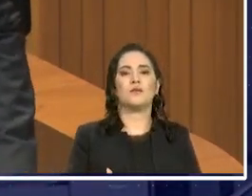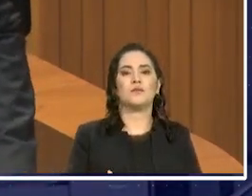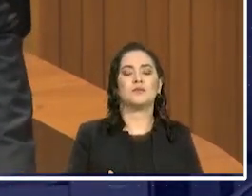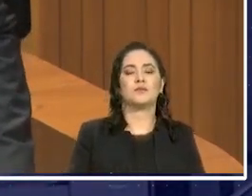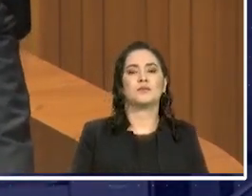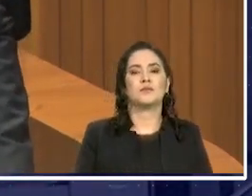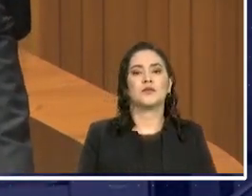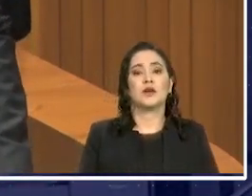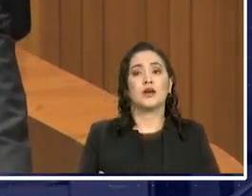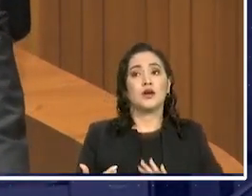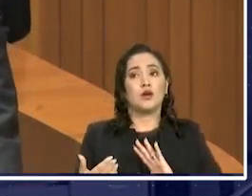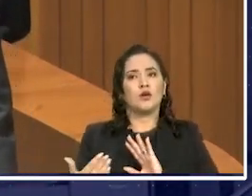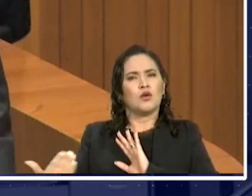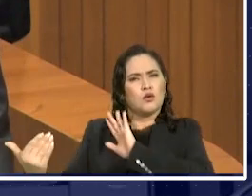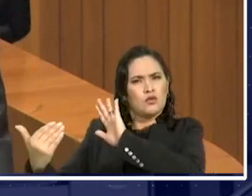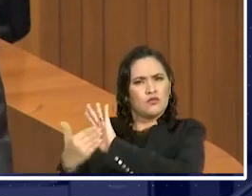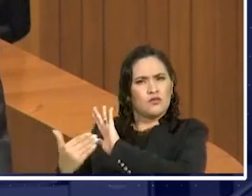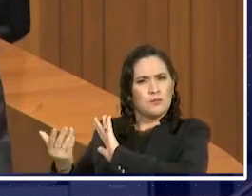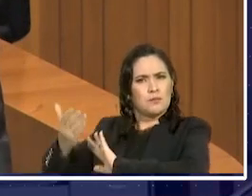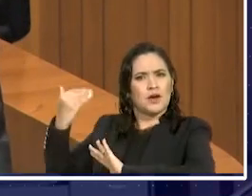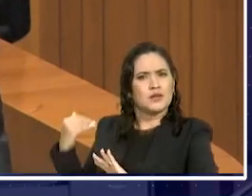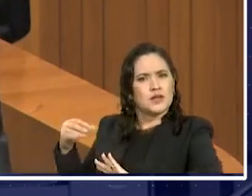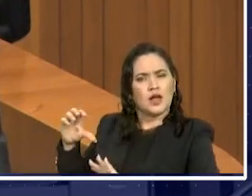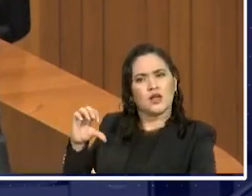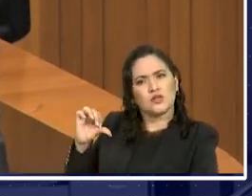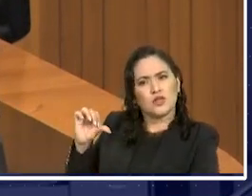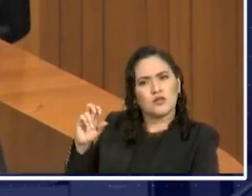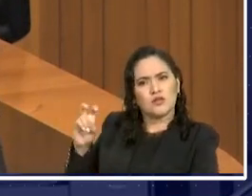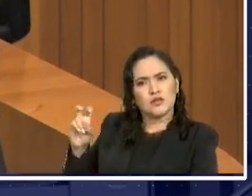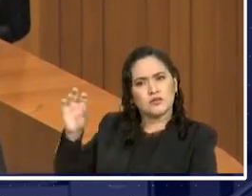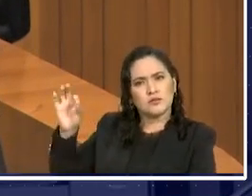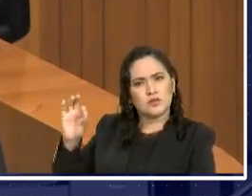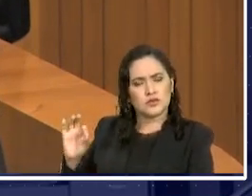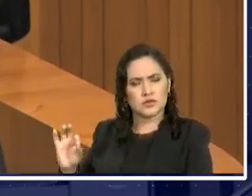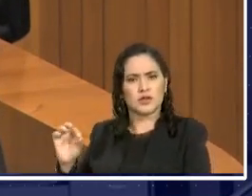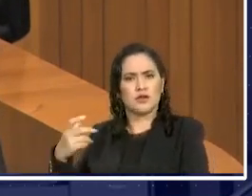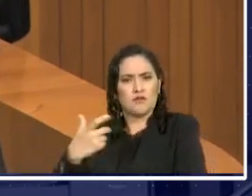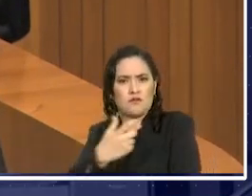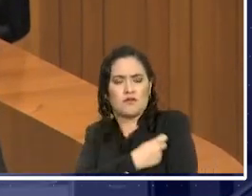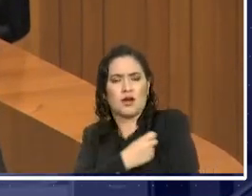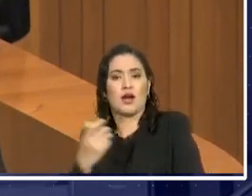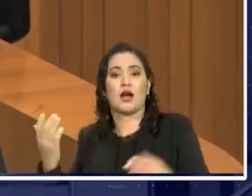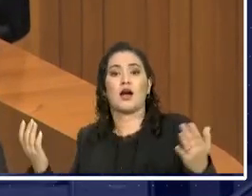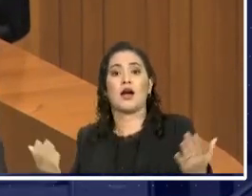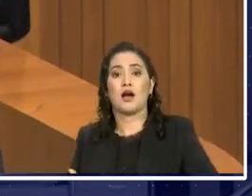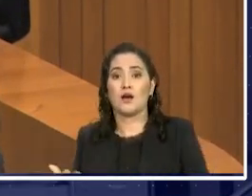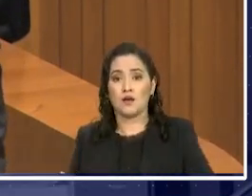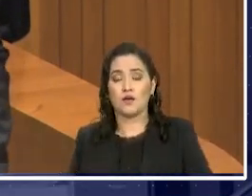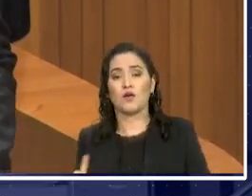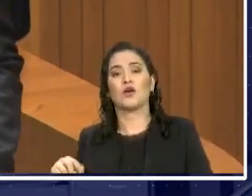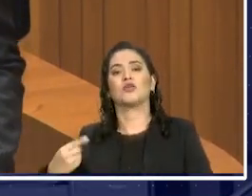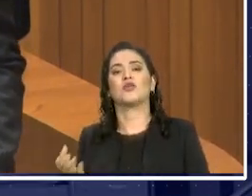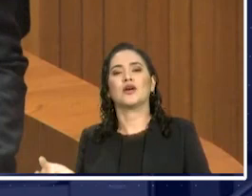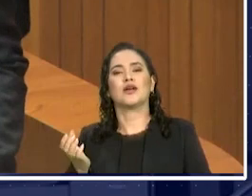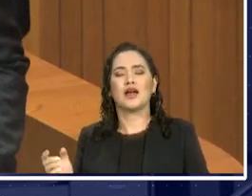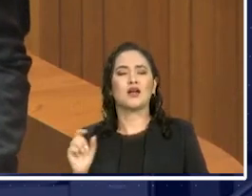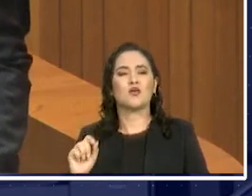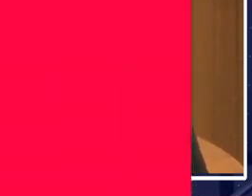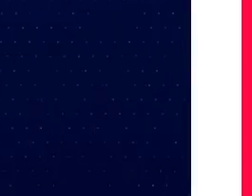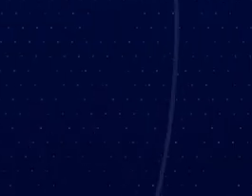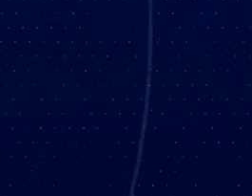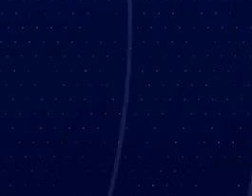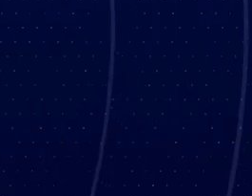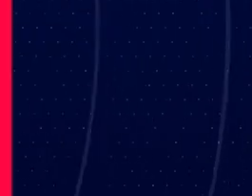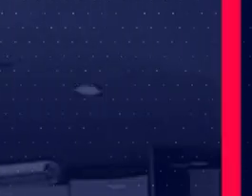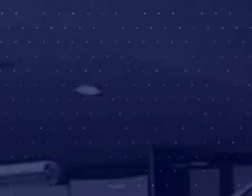3 dos 4 itens necessários para a suspensão da vacina, aguardando apenas a avaliação feita pelo Ministério da Agricultura por meio de